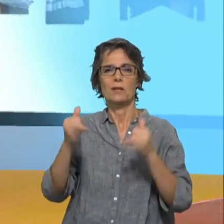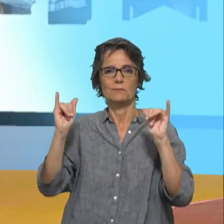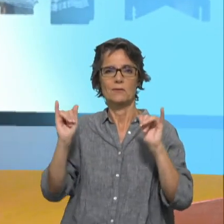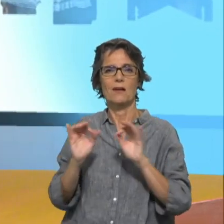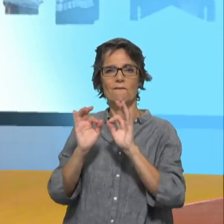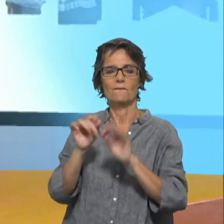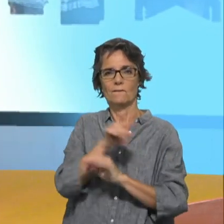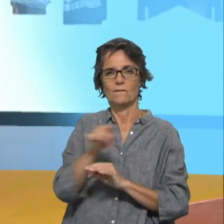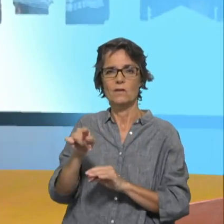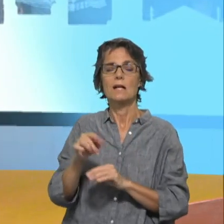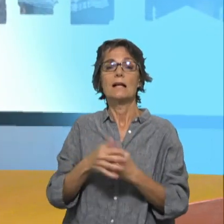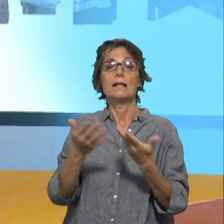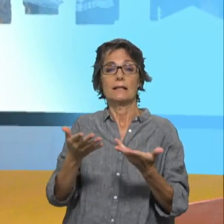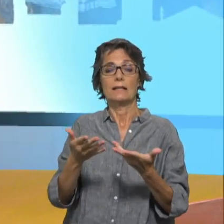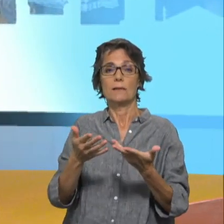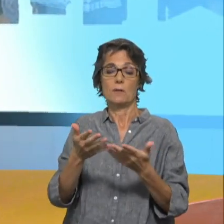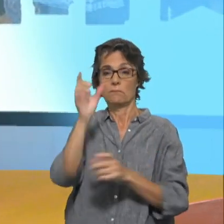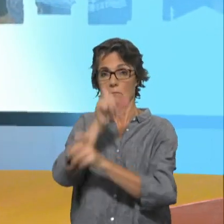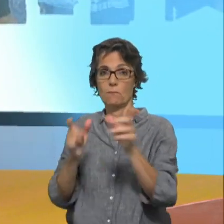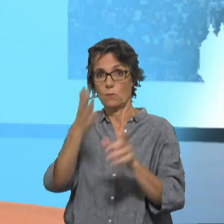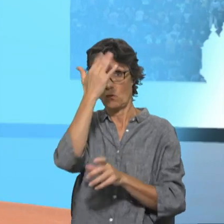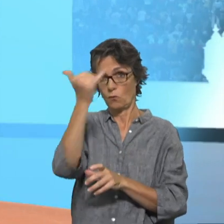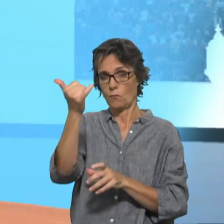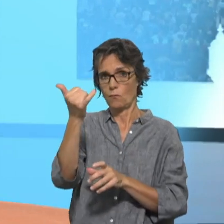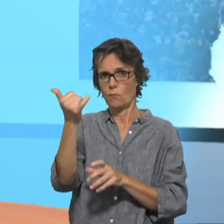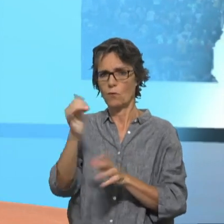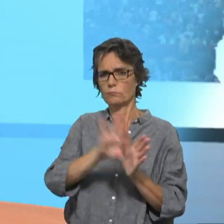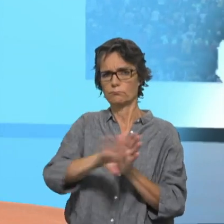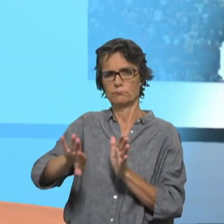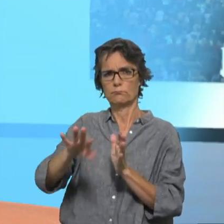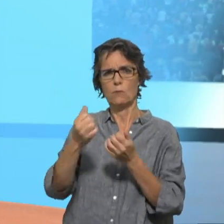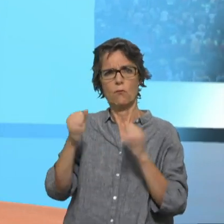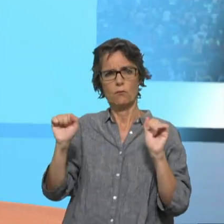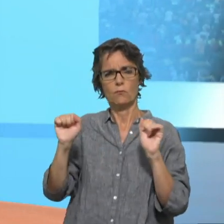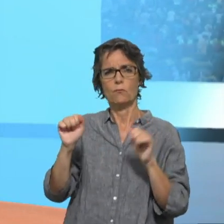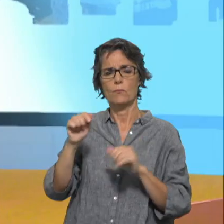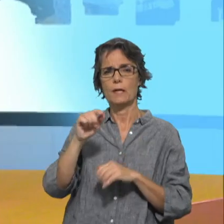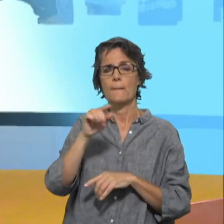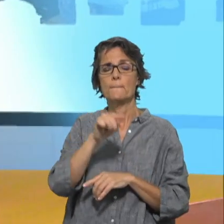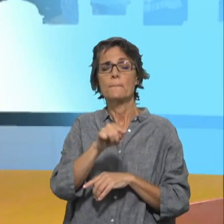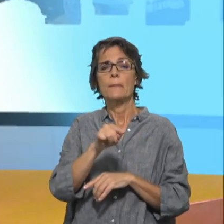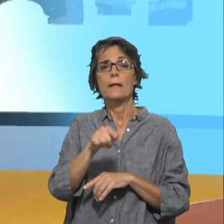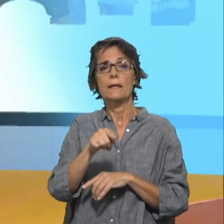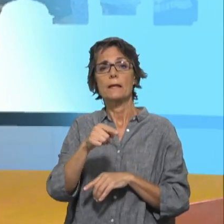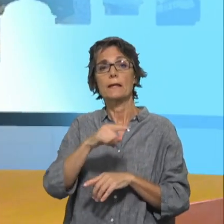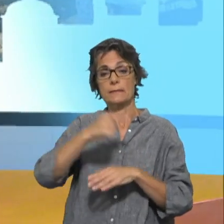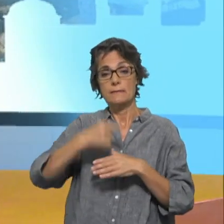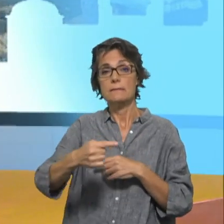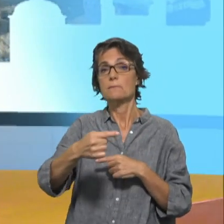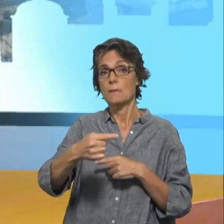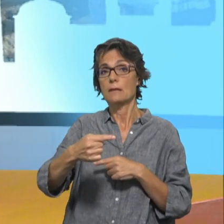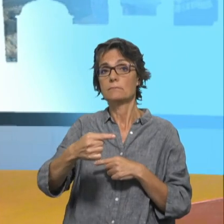Timor. Portanto, os timorenses recusaram a autonomia proposta pela Indonésia. E nessa semana